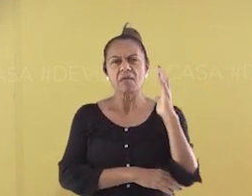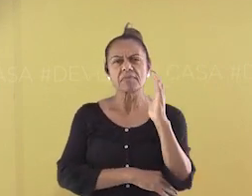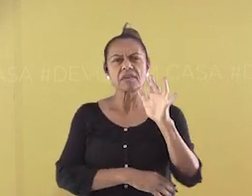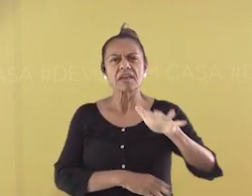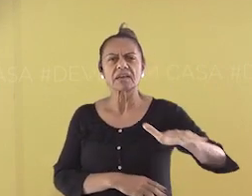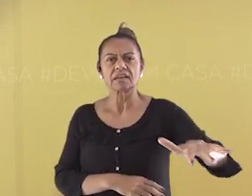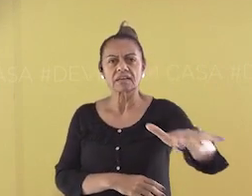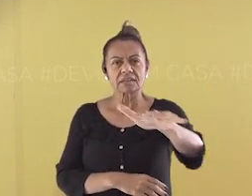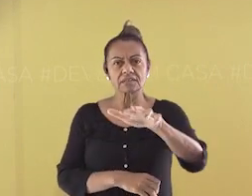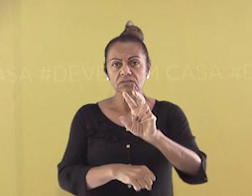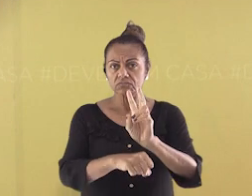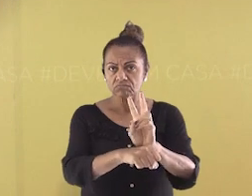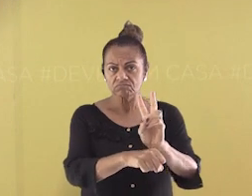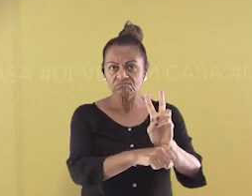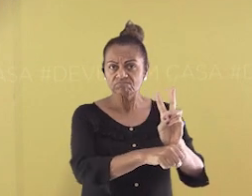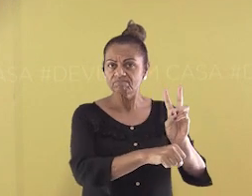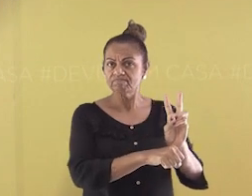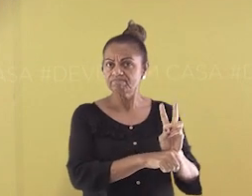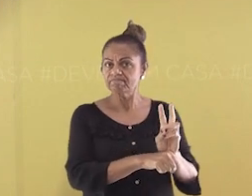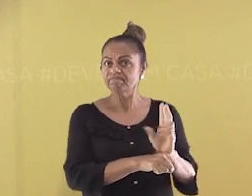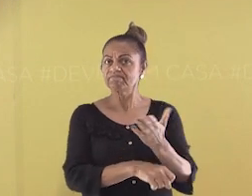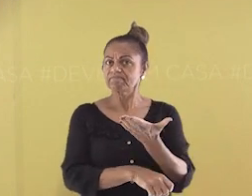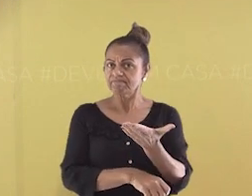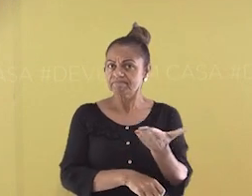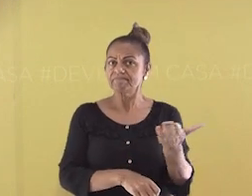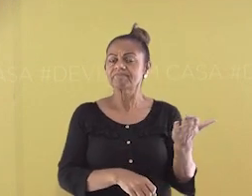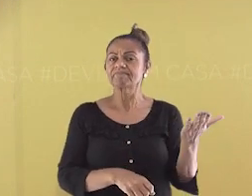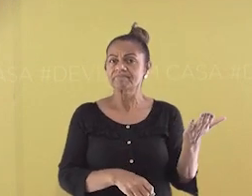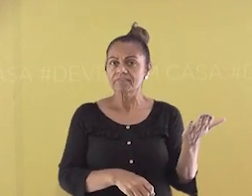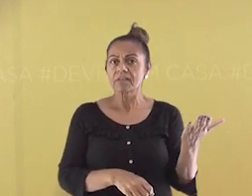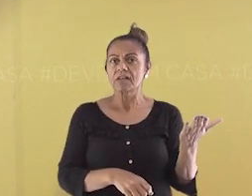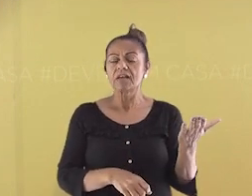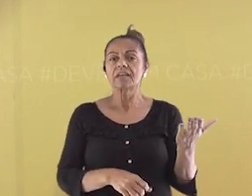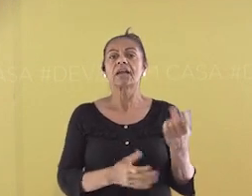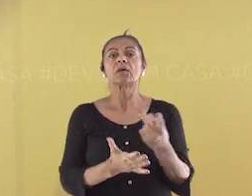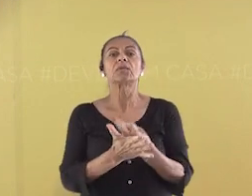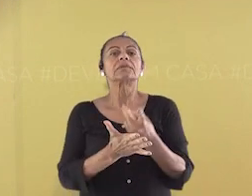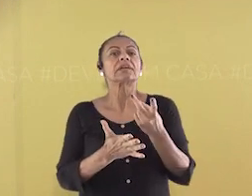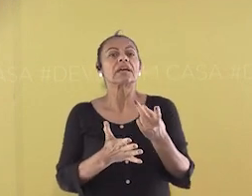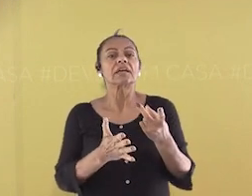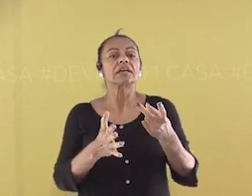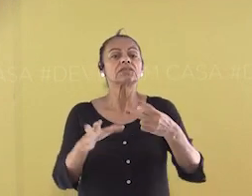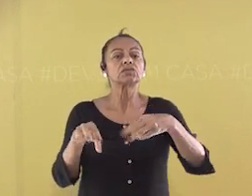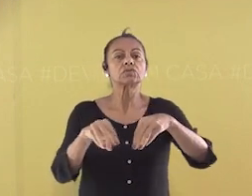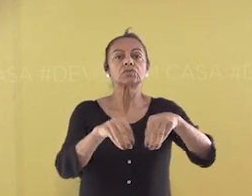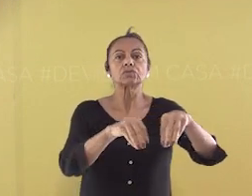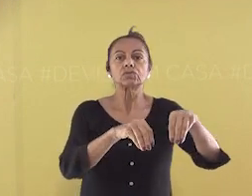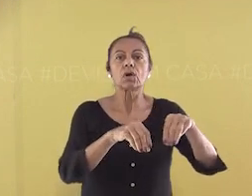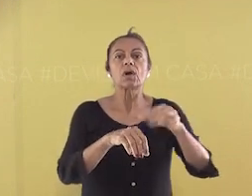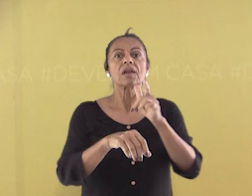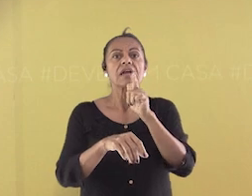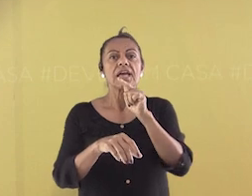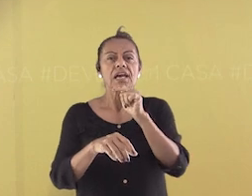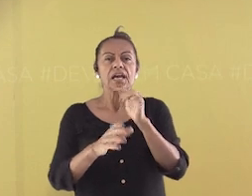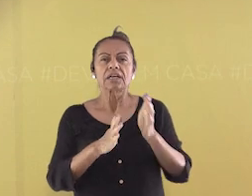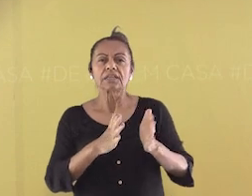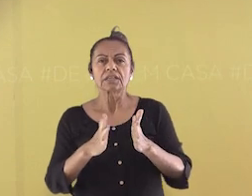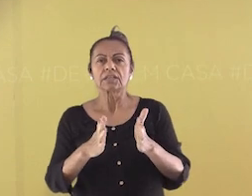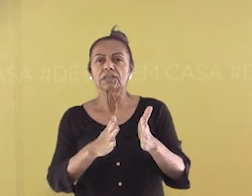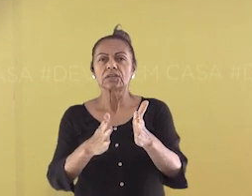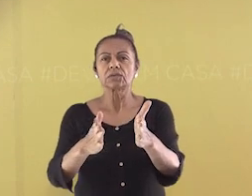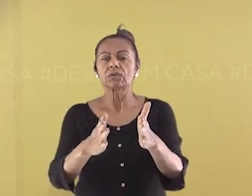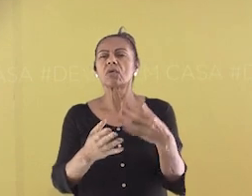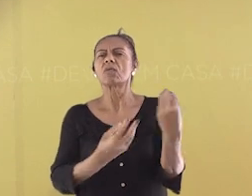Essas atividades que acabamos de falar, que acontecem no solo, nos rios, será que são realizadas respeitando o meio